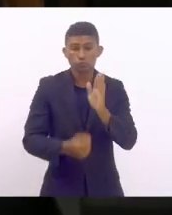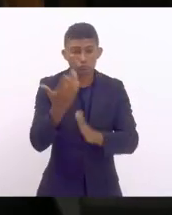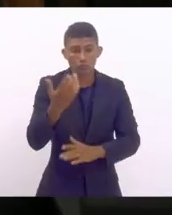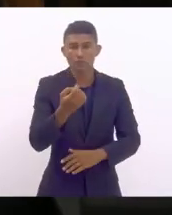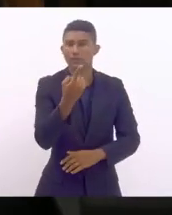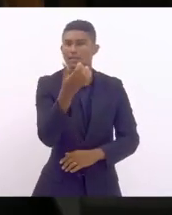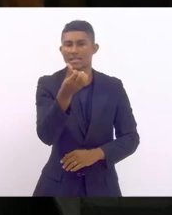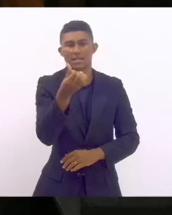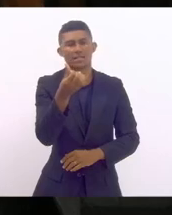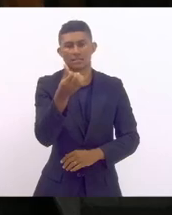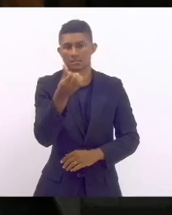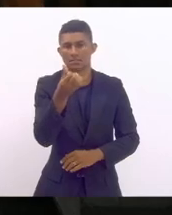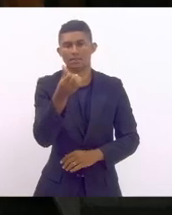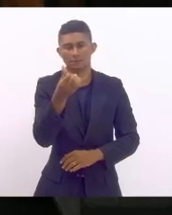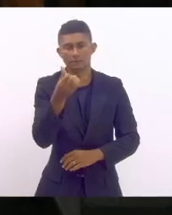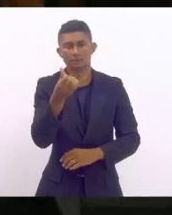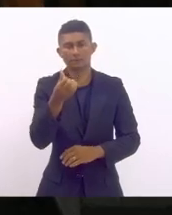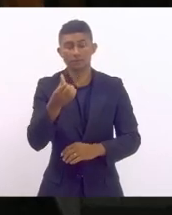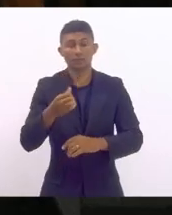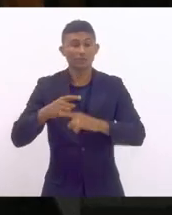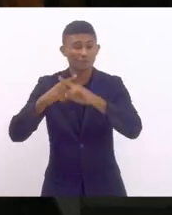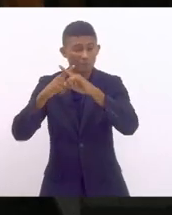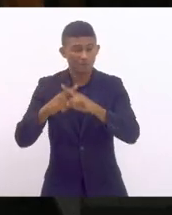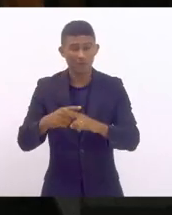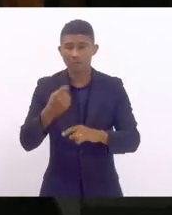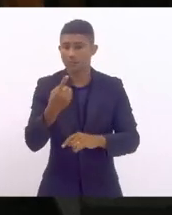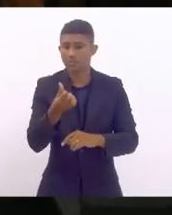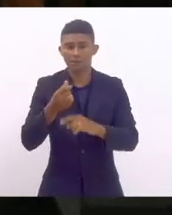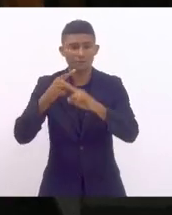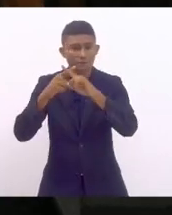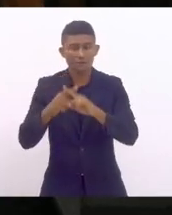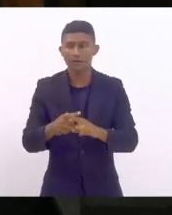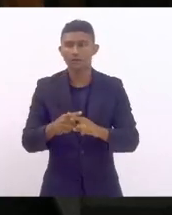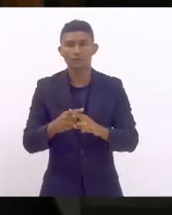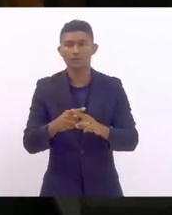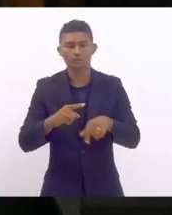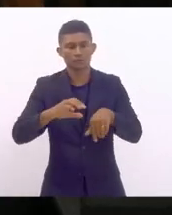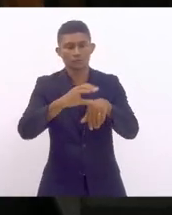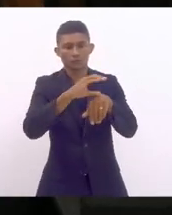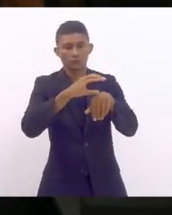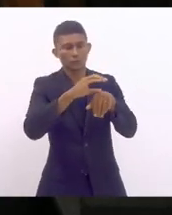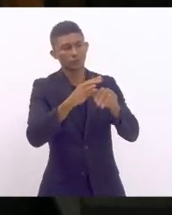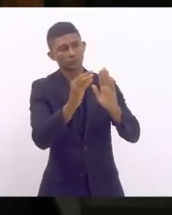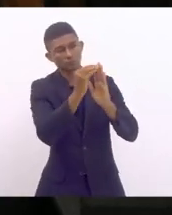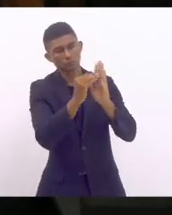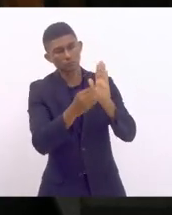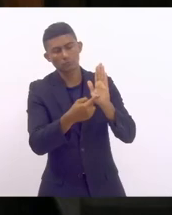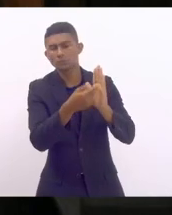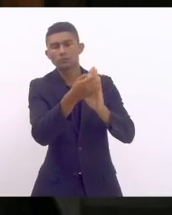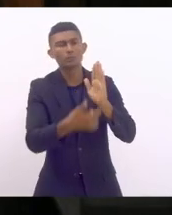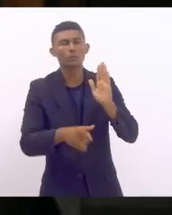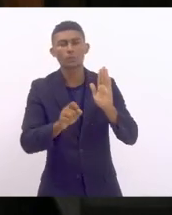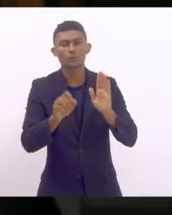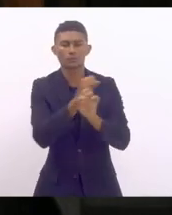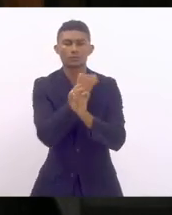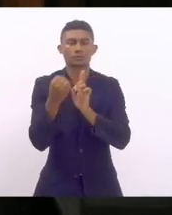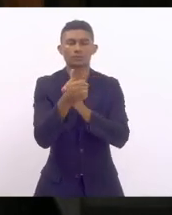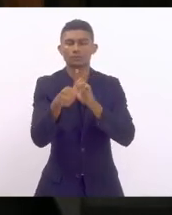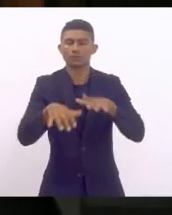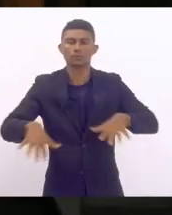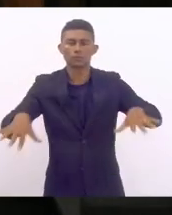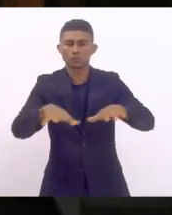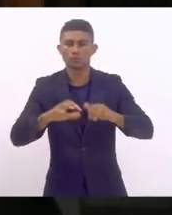por 16 vezes que a construção vivo Visa o bem-estar social